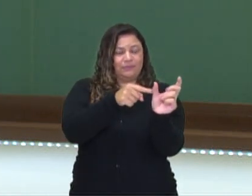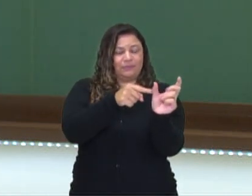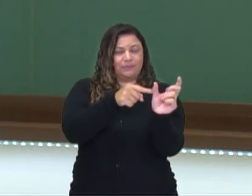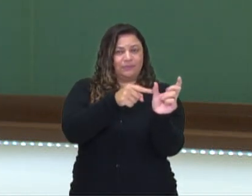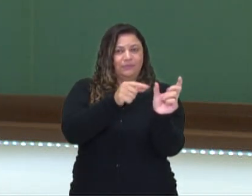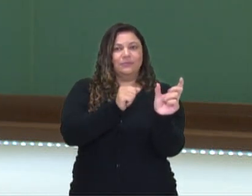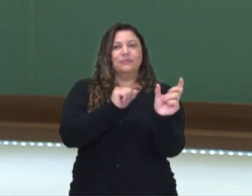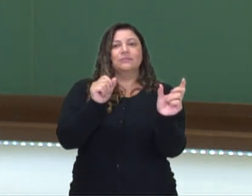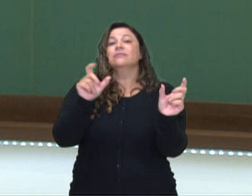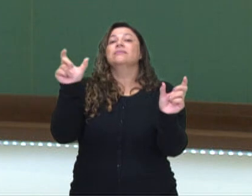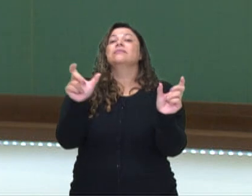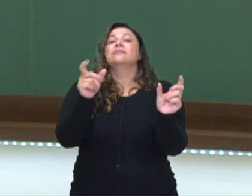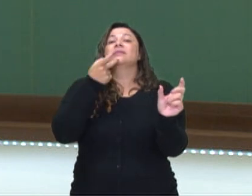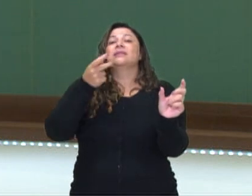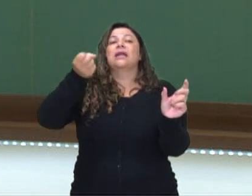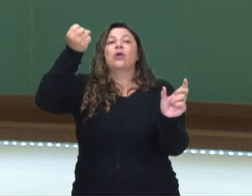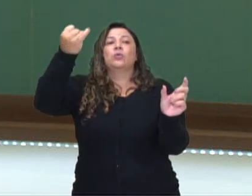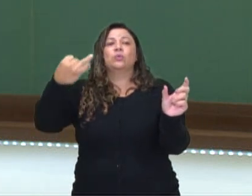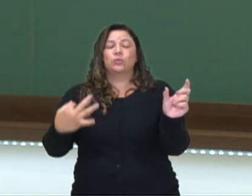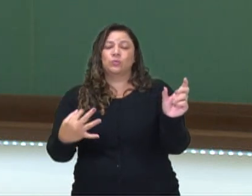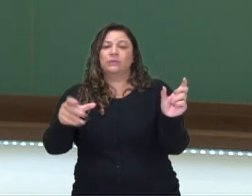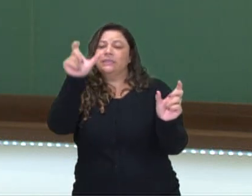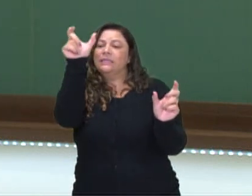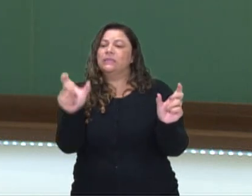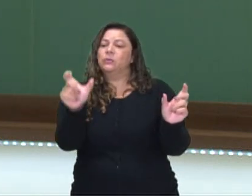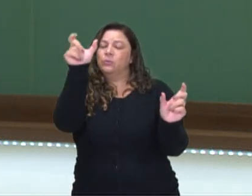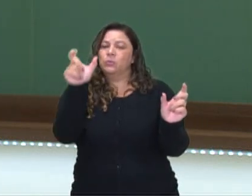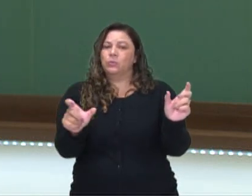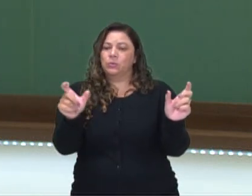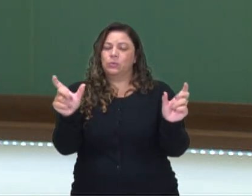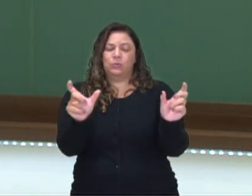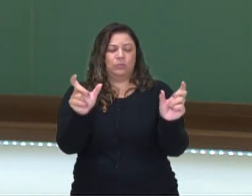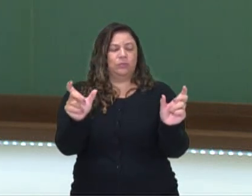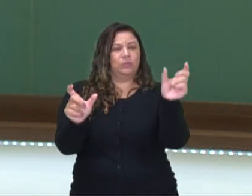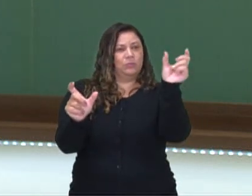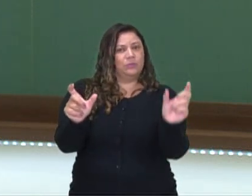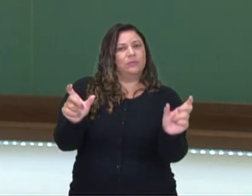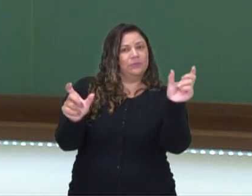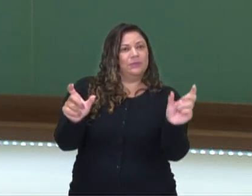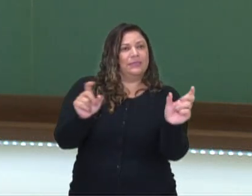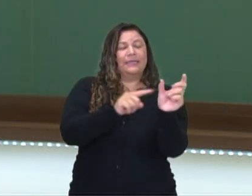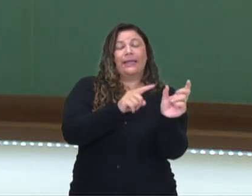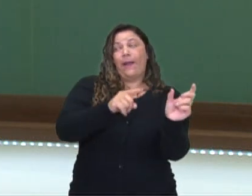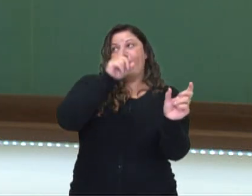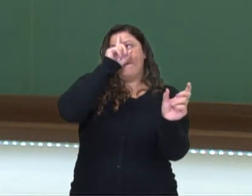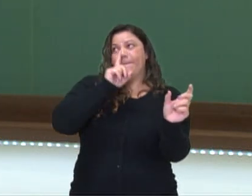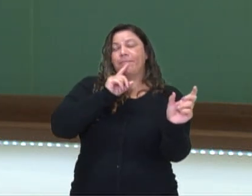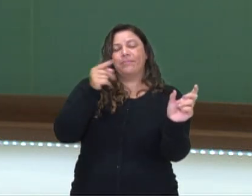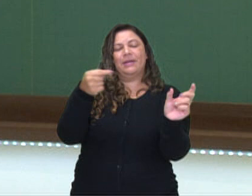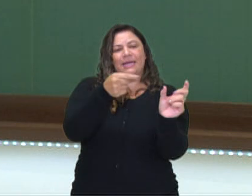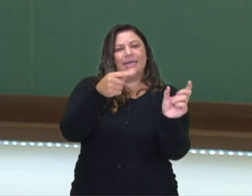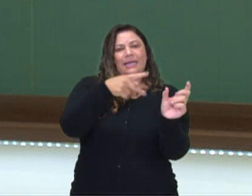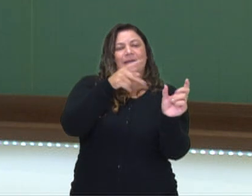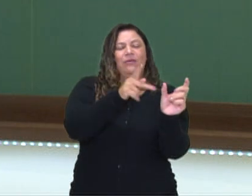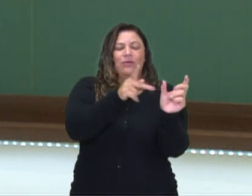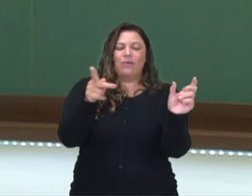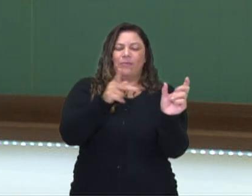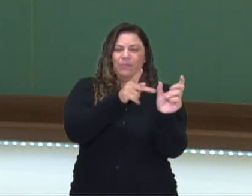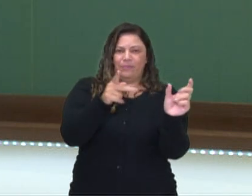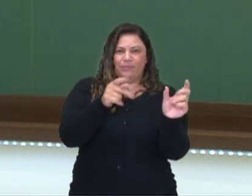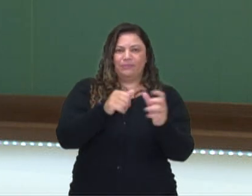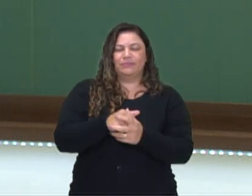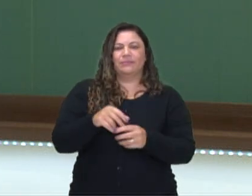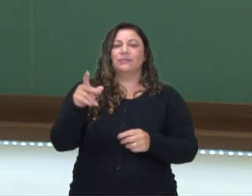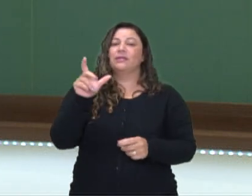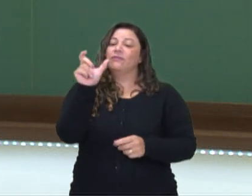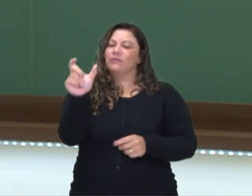quem estamos falando? Os primeiros classificados. E chegaram cedo é o nosso verbo, que demonstra uma ação desse